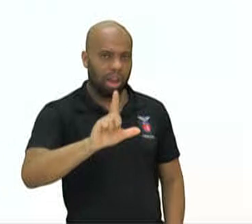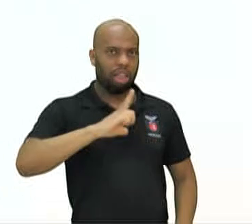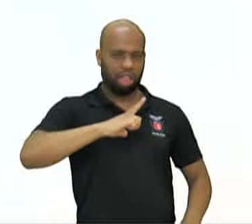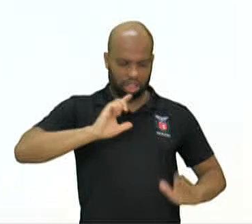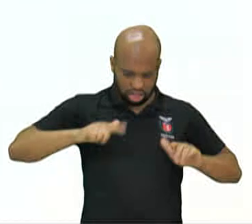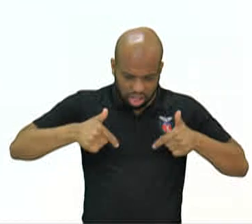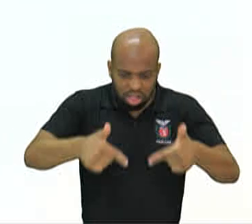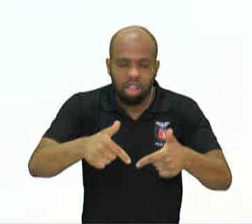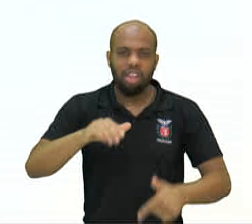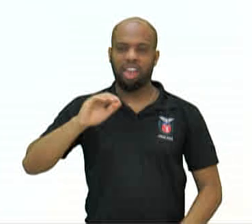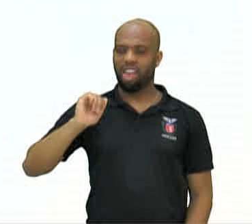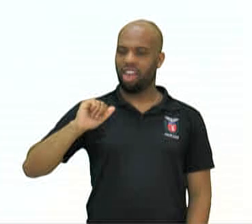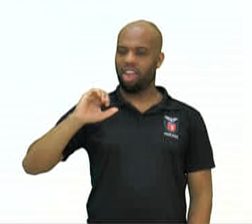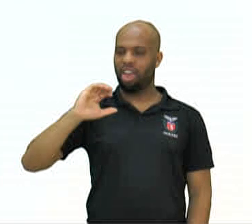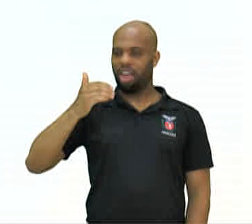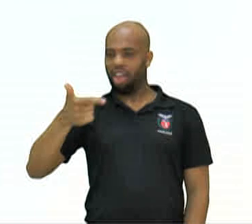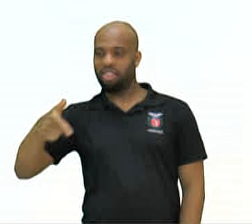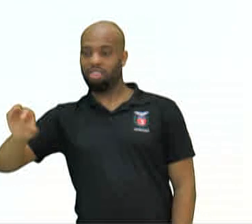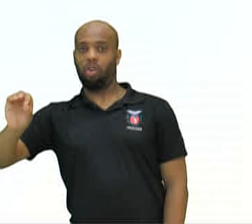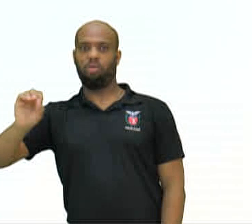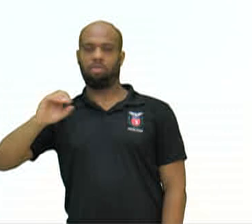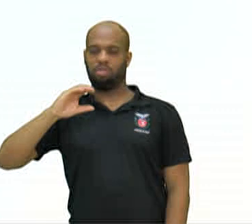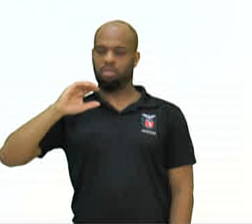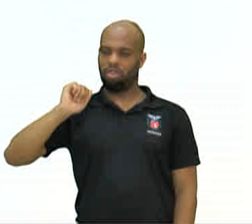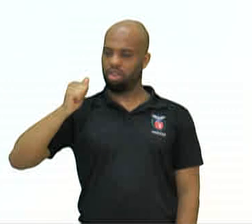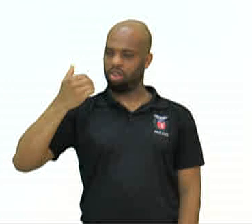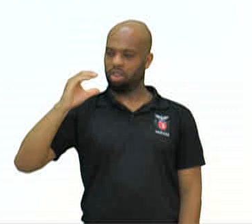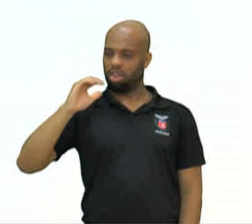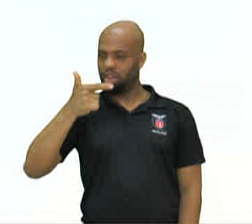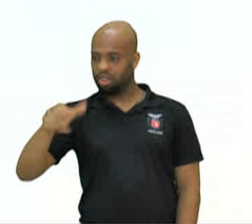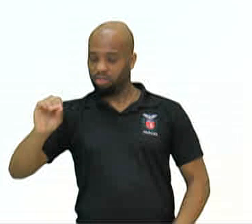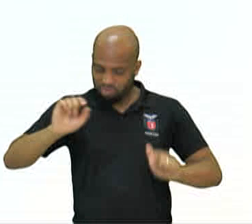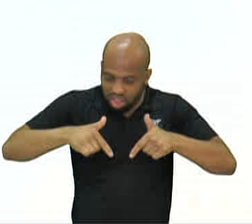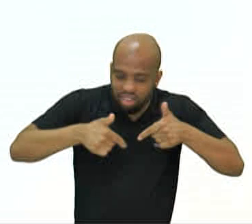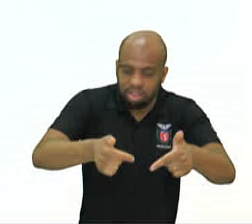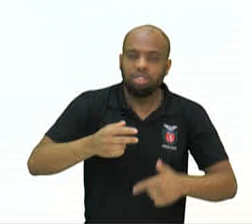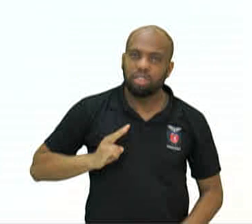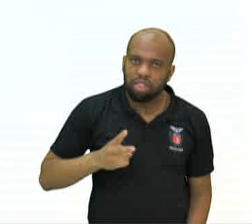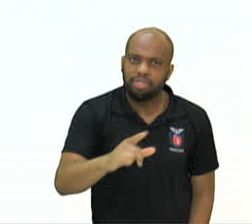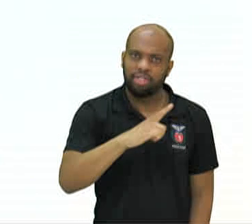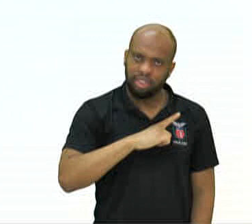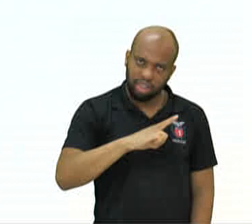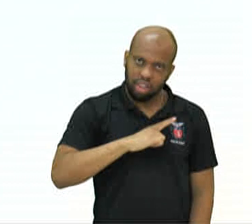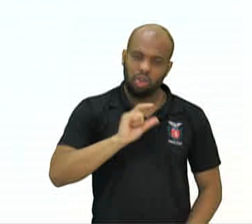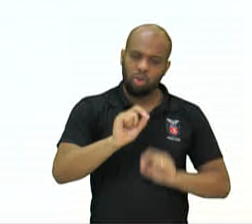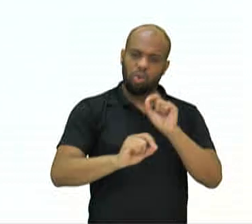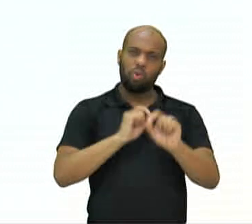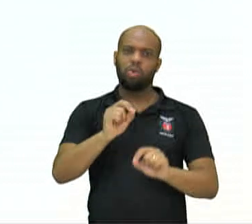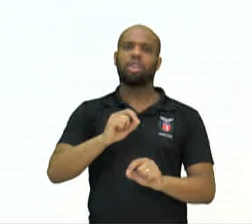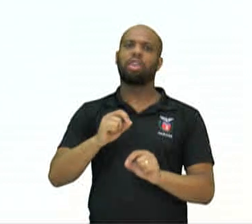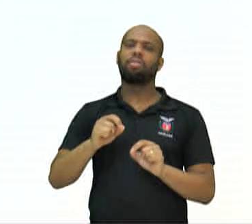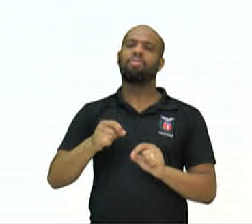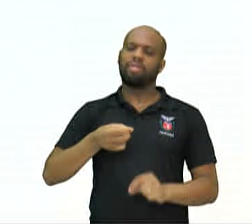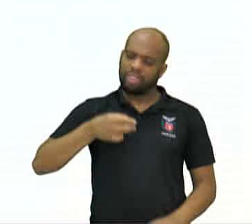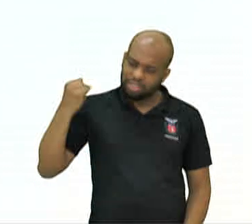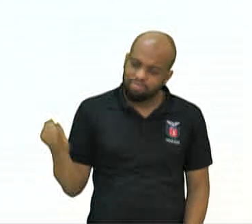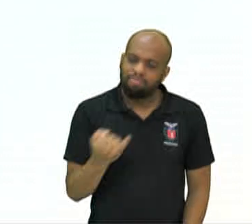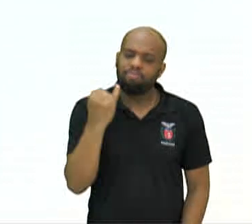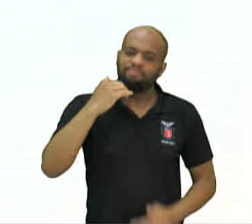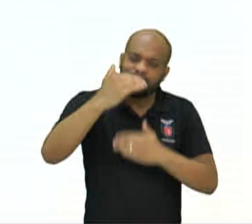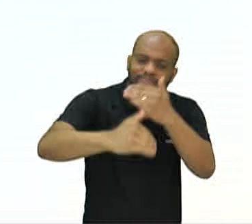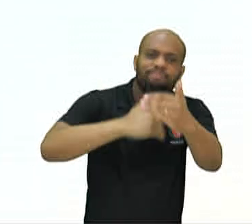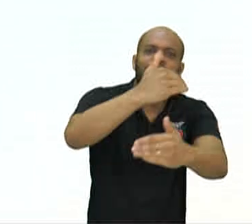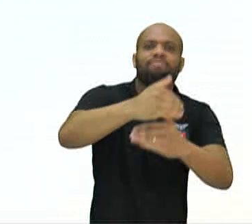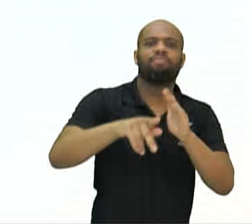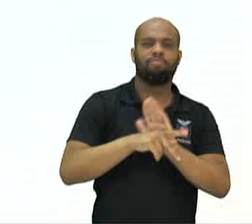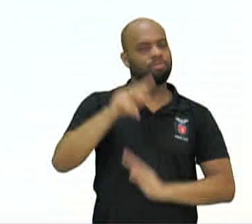ação. Fala aí na sua casa. Ação, o qual domina a cena é fundamental para desenrolar